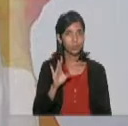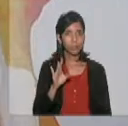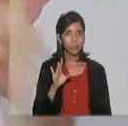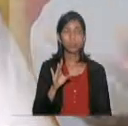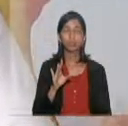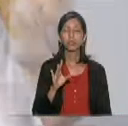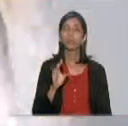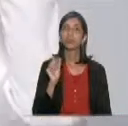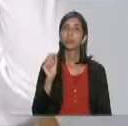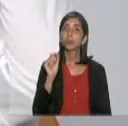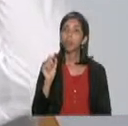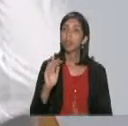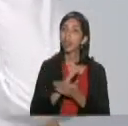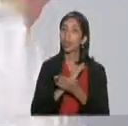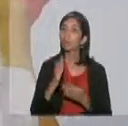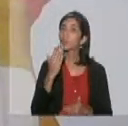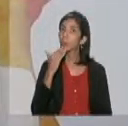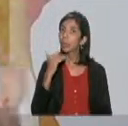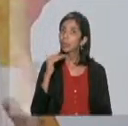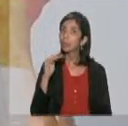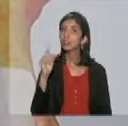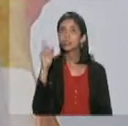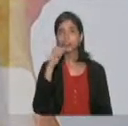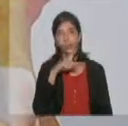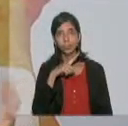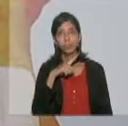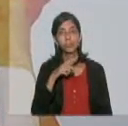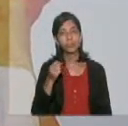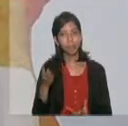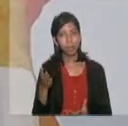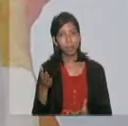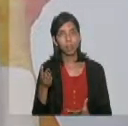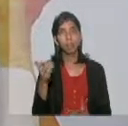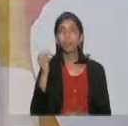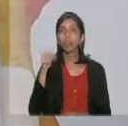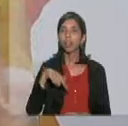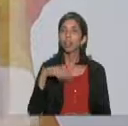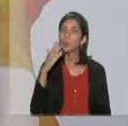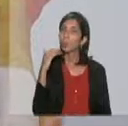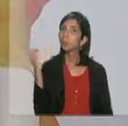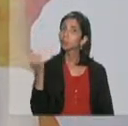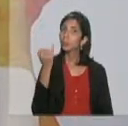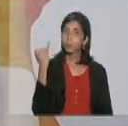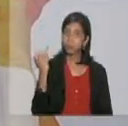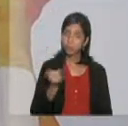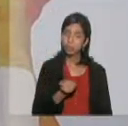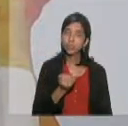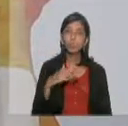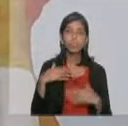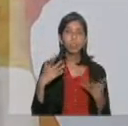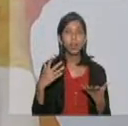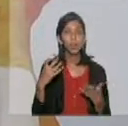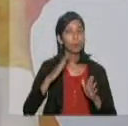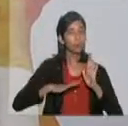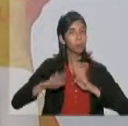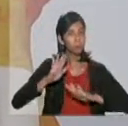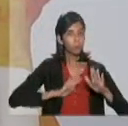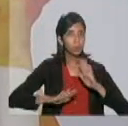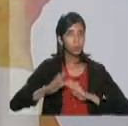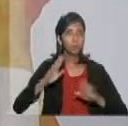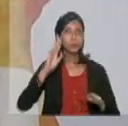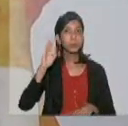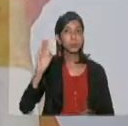conta aquela alimentação, introdução à alimentação participativa, ou seja, respeitando o momento do bebê e ele ali